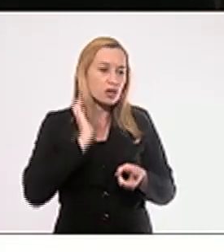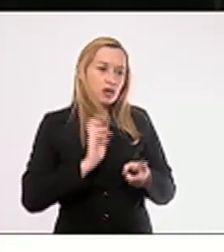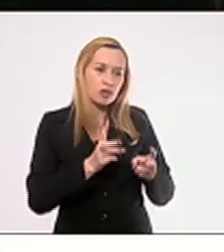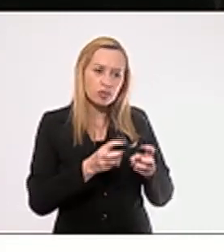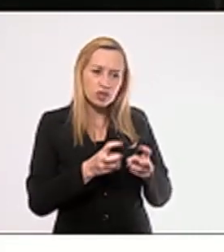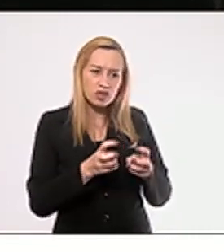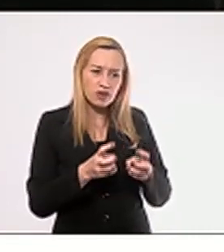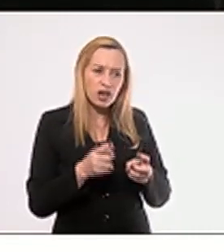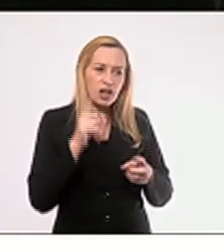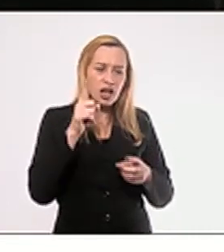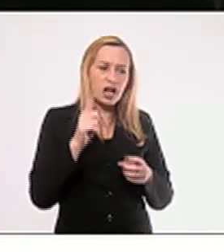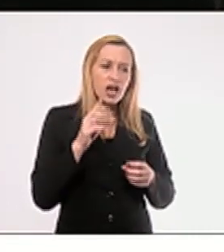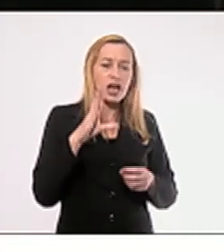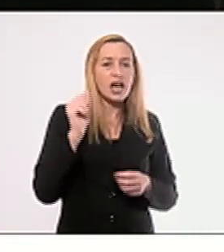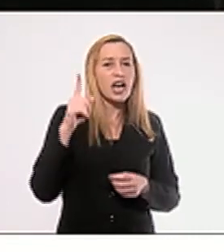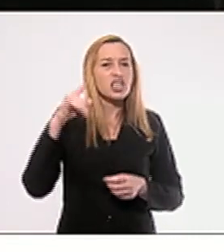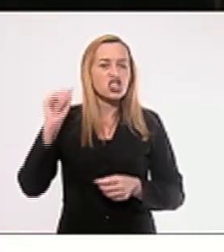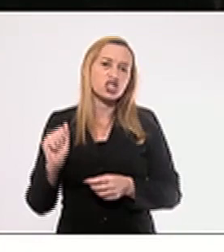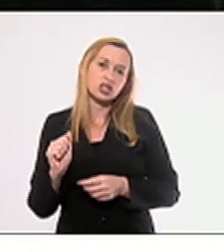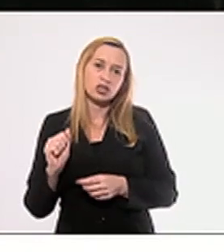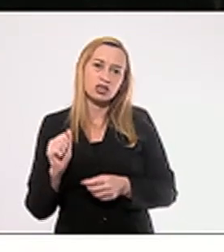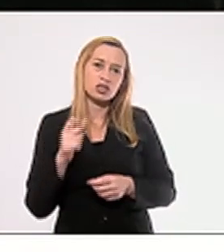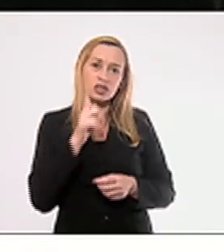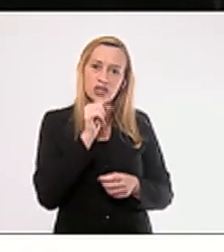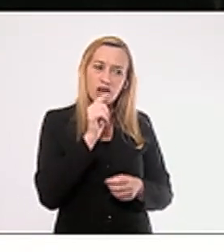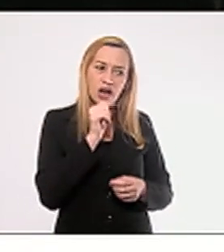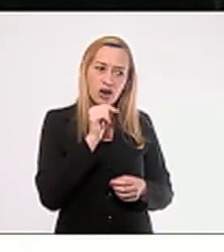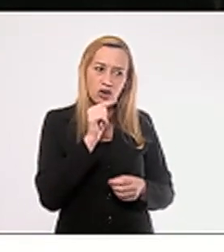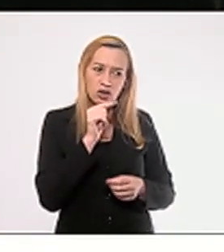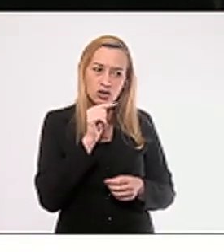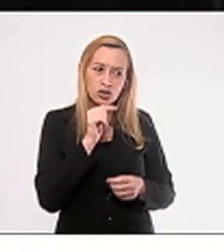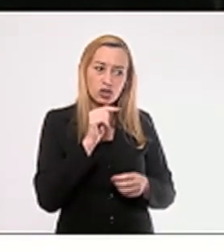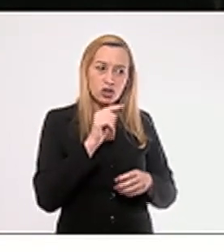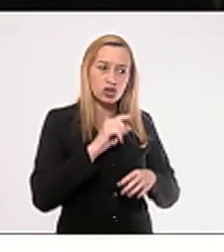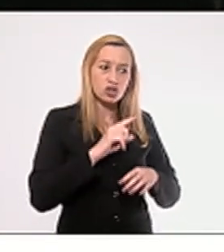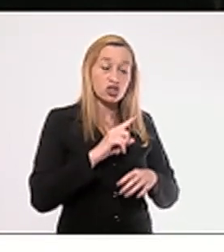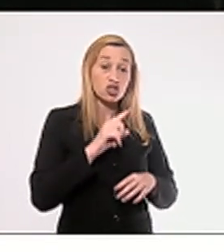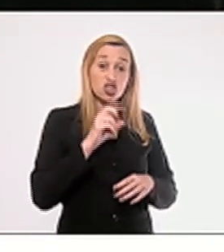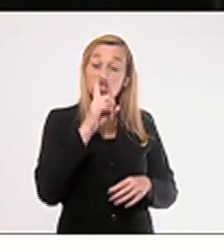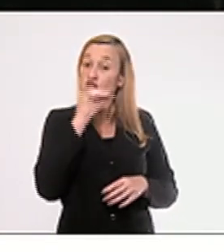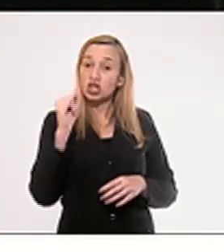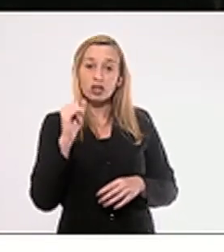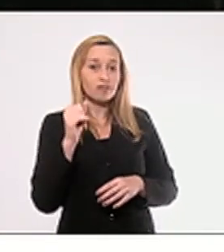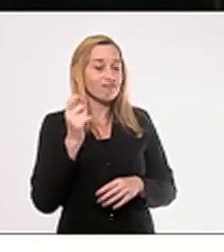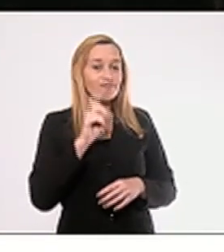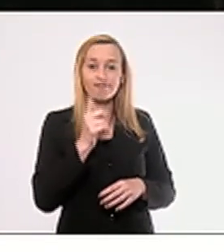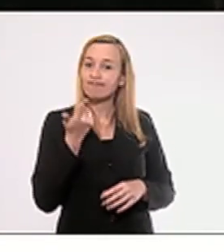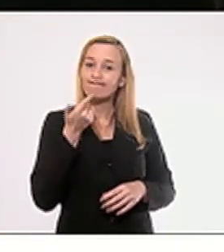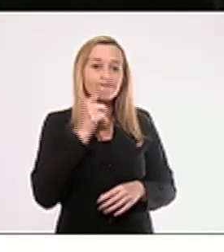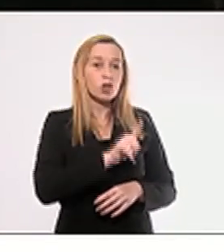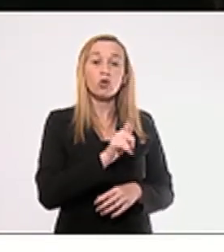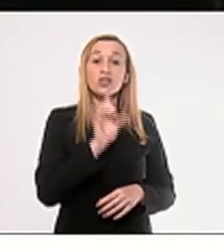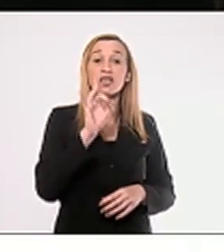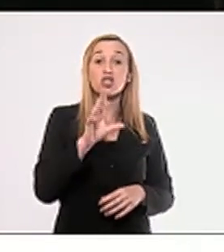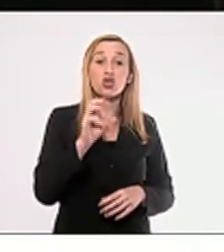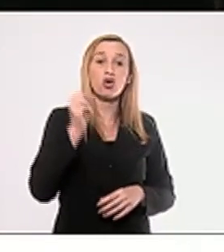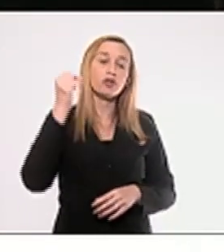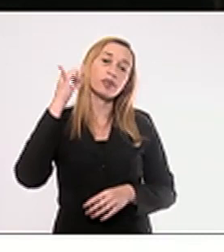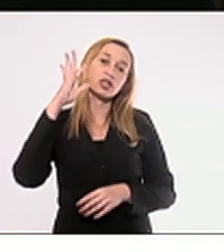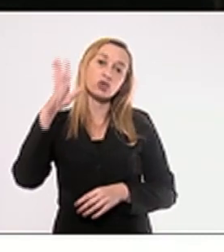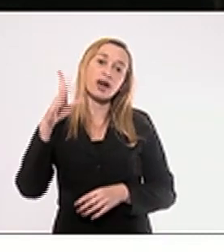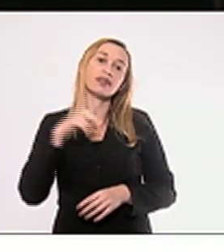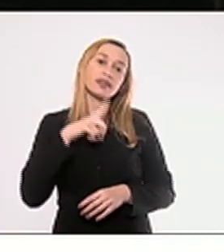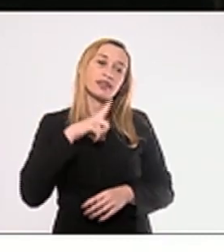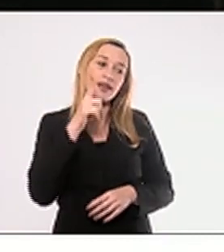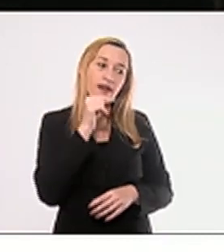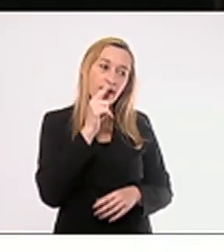abastecer lá a sua caixa d'água, o que quer que seja, durante o dia você não consegue, só de madrugada. Ao passo que, do outro